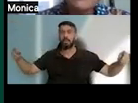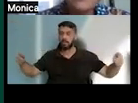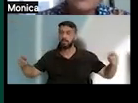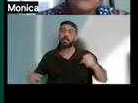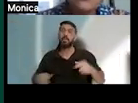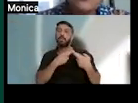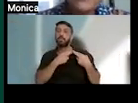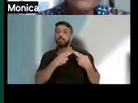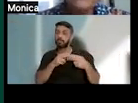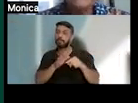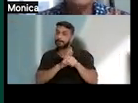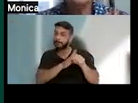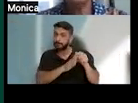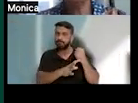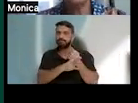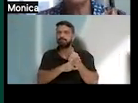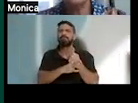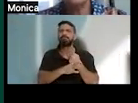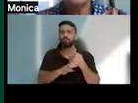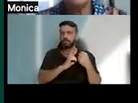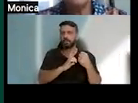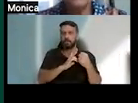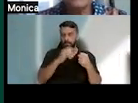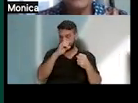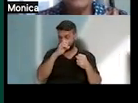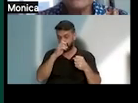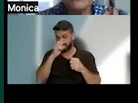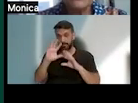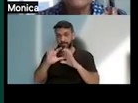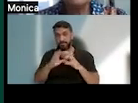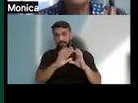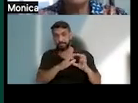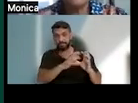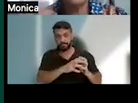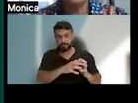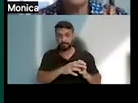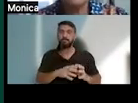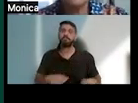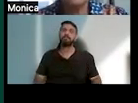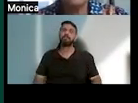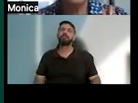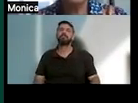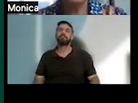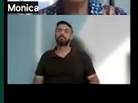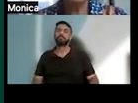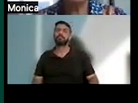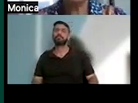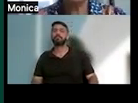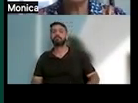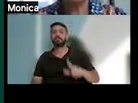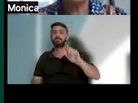E cada grupo vai formando partes biológicas. Então, no AIGEN, o aluno tem